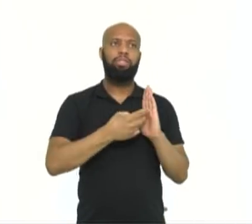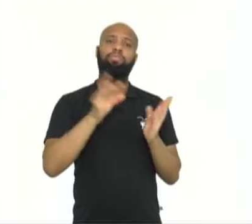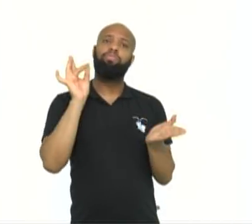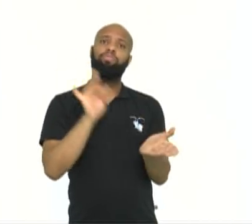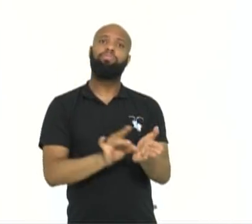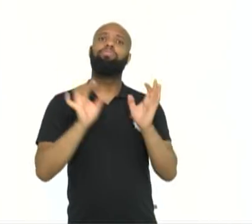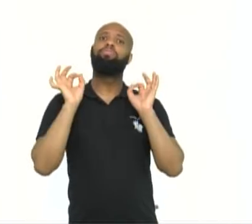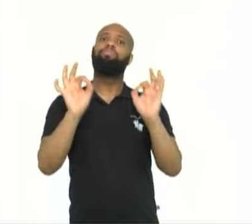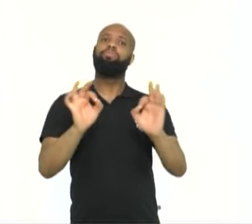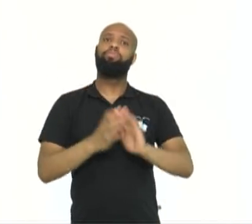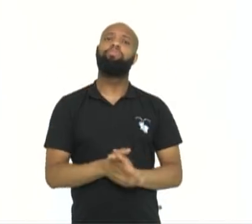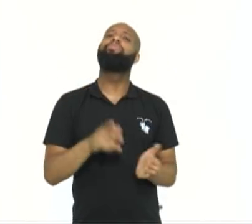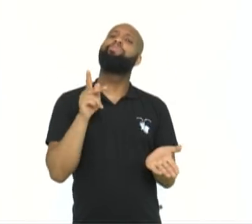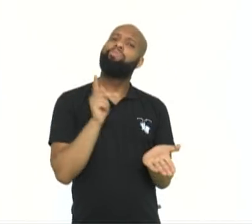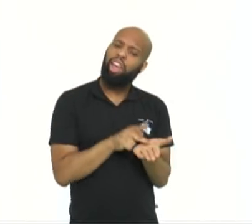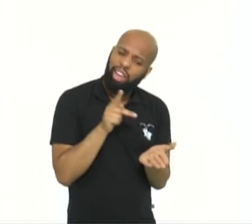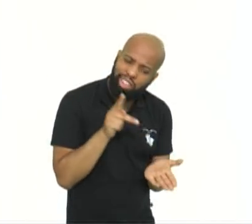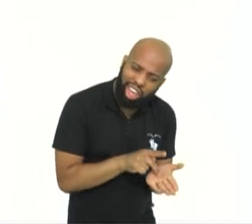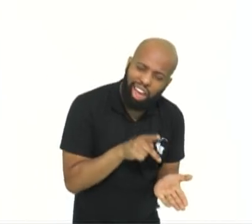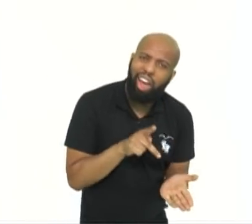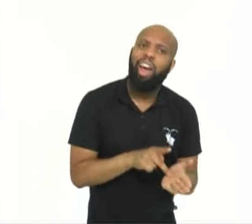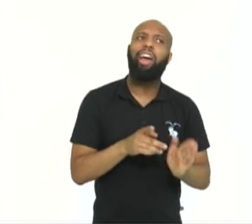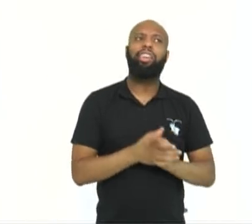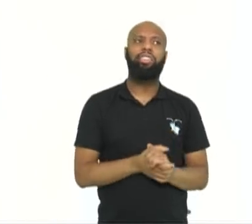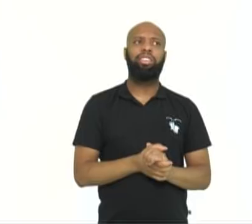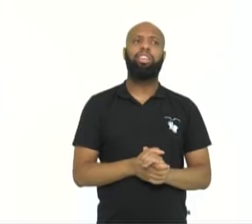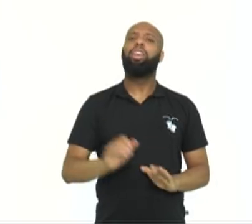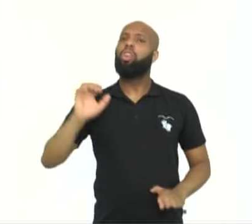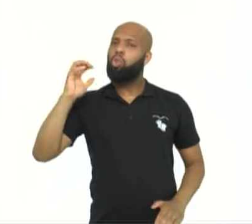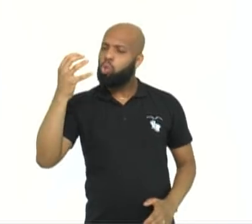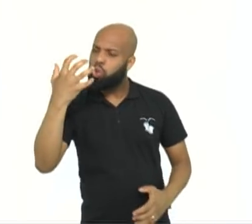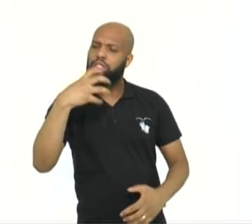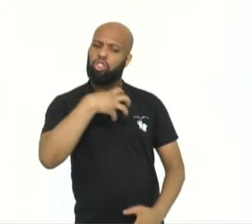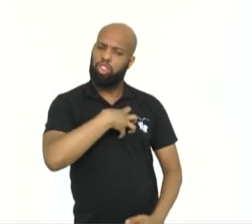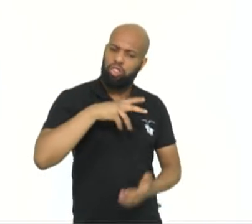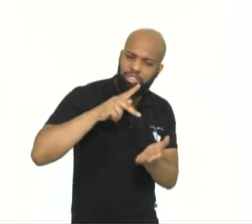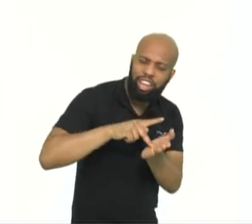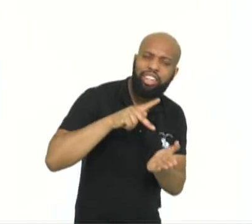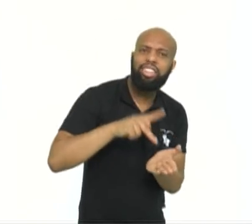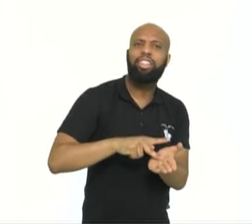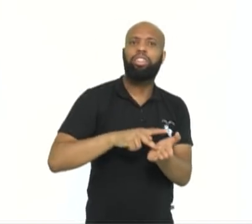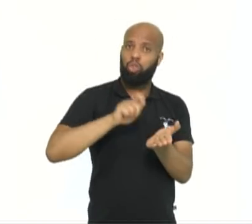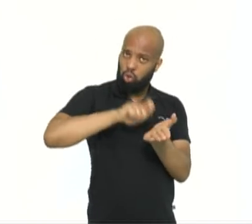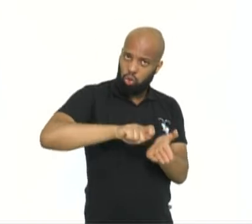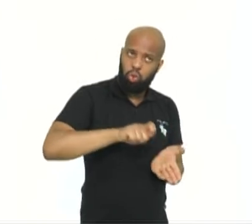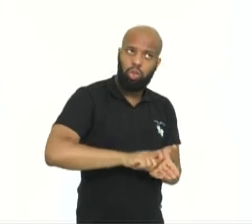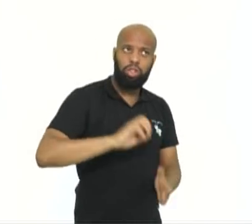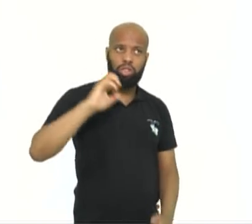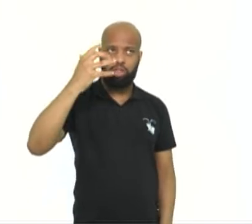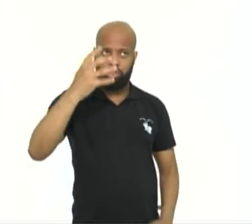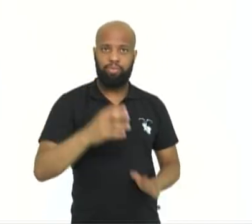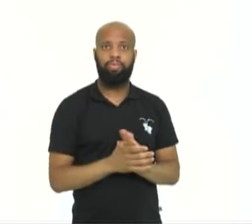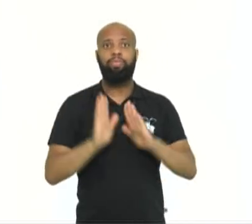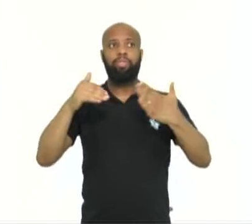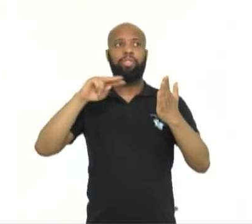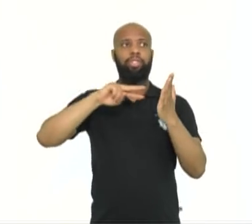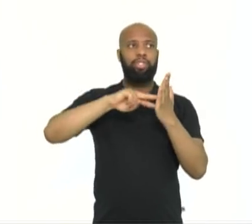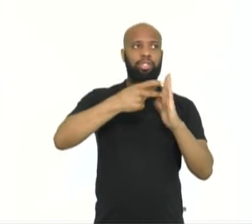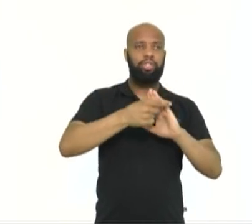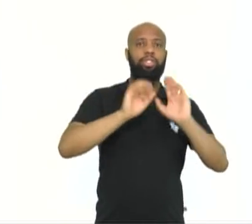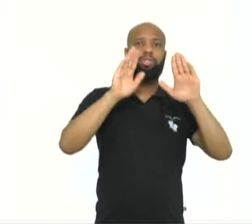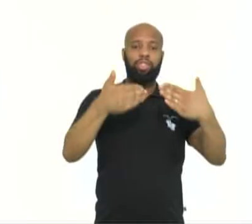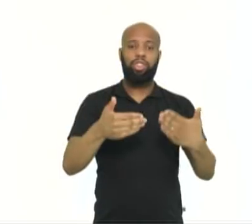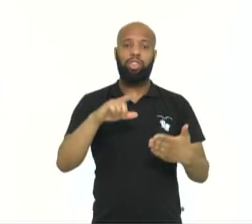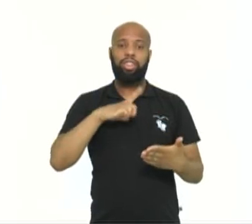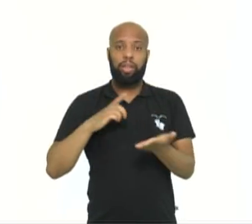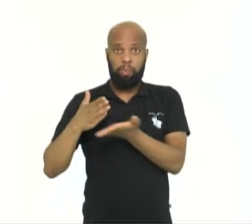realmente, verdadeiramente, tá? Então, isso ocorreu de modo real, então o autor coloca lá, né? Ou seja, parte